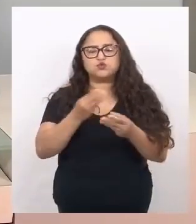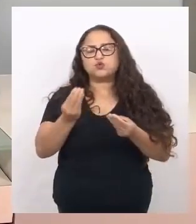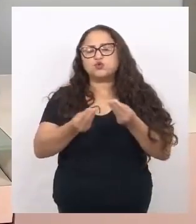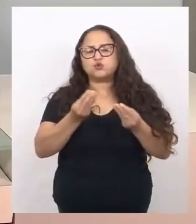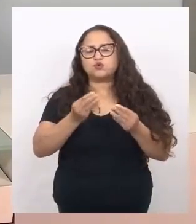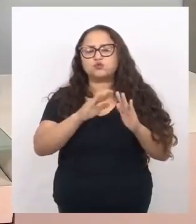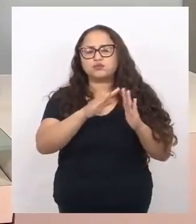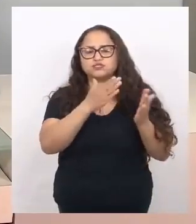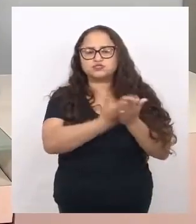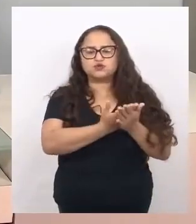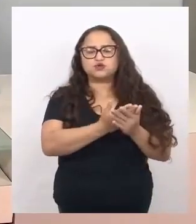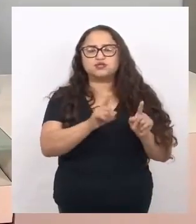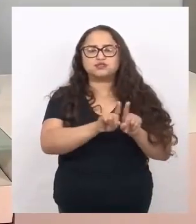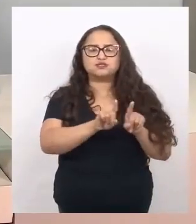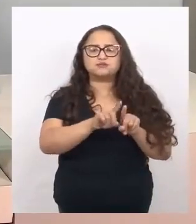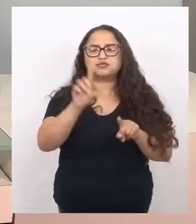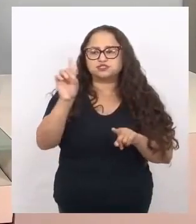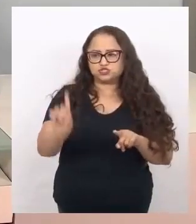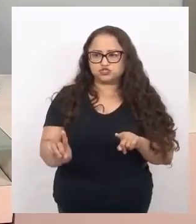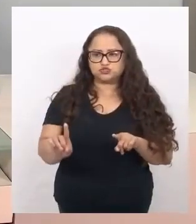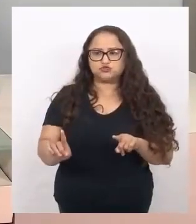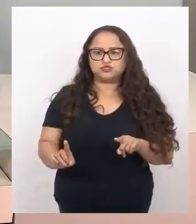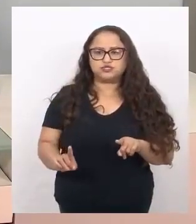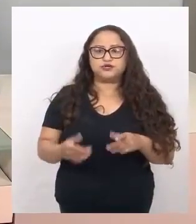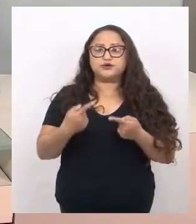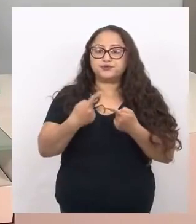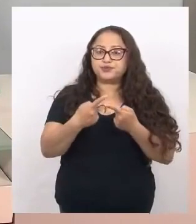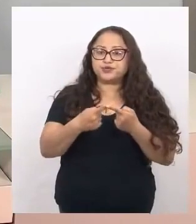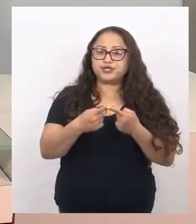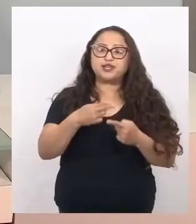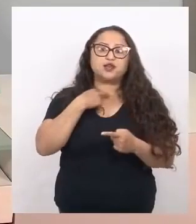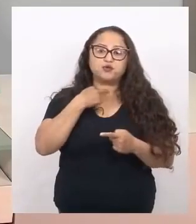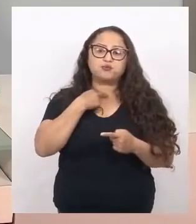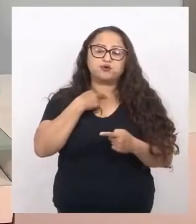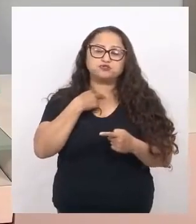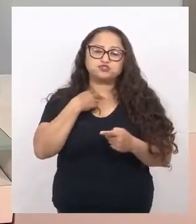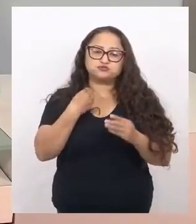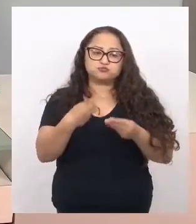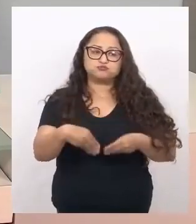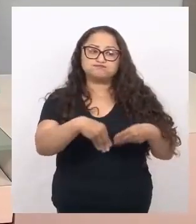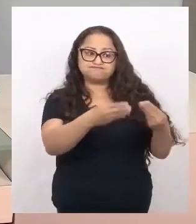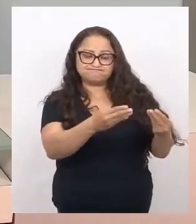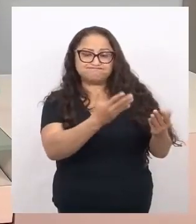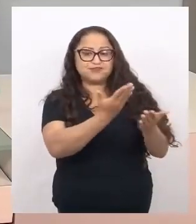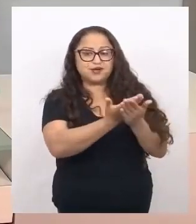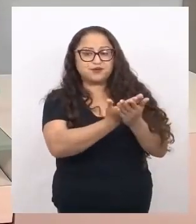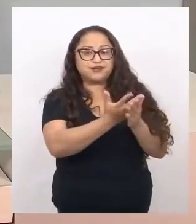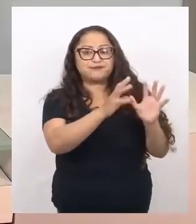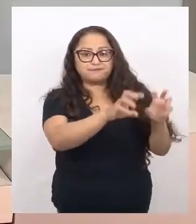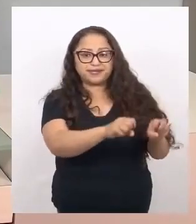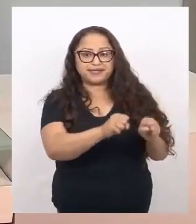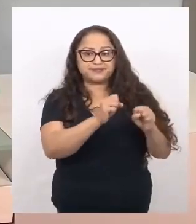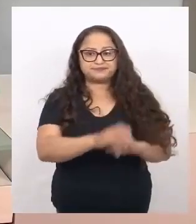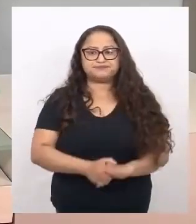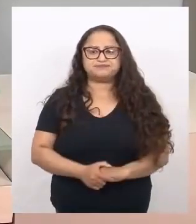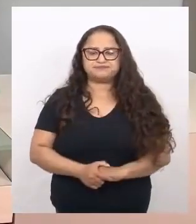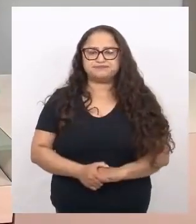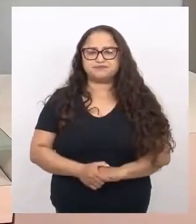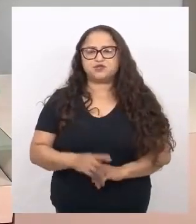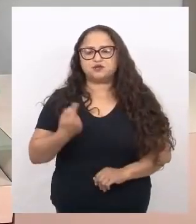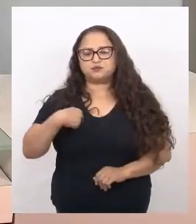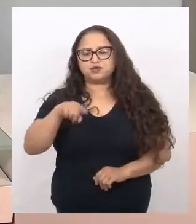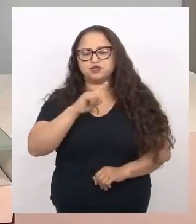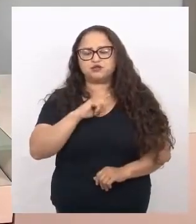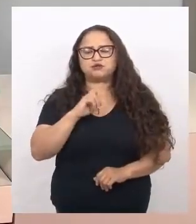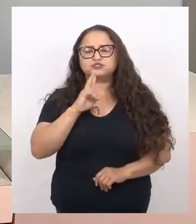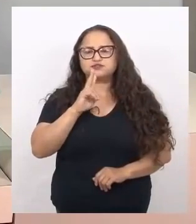deve fazer para que ele não entre na atribuição inicial. Tá, para a gente cadastrar aqui na sede, deixa eu só